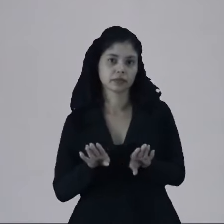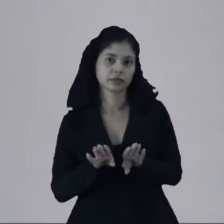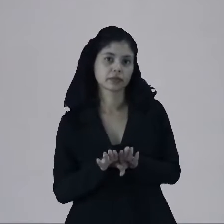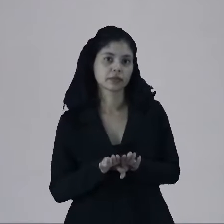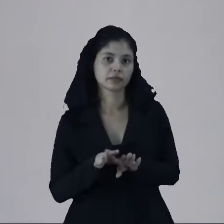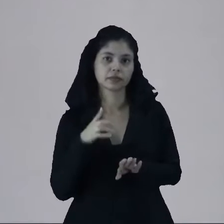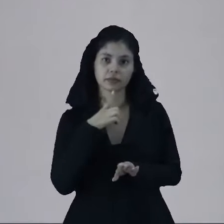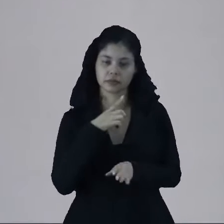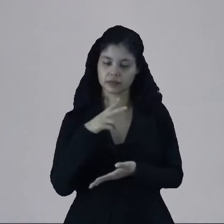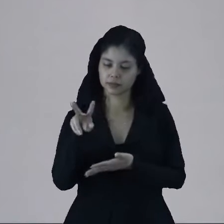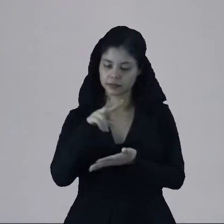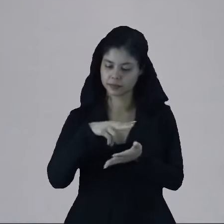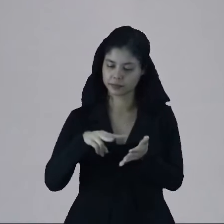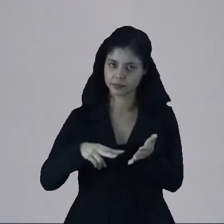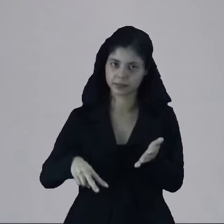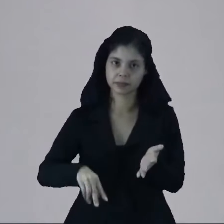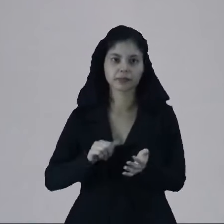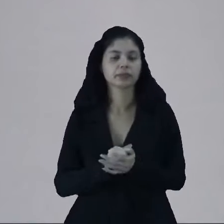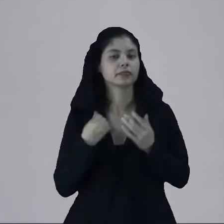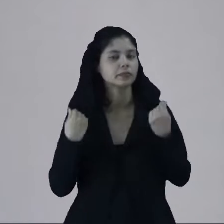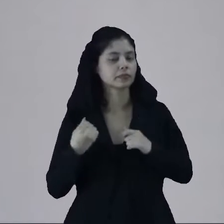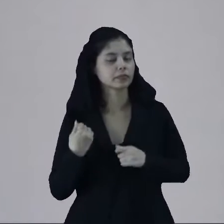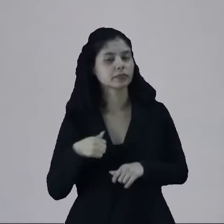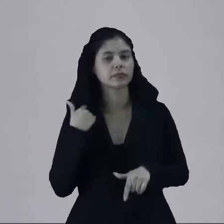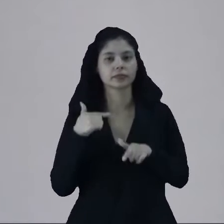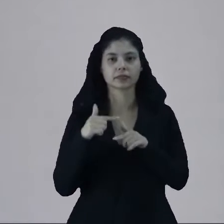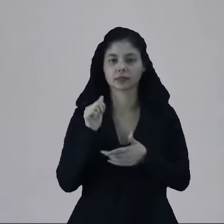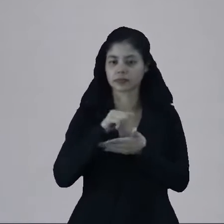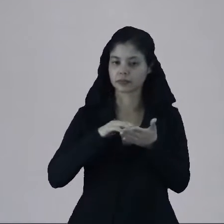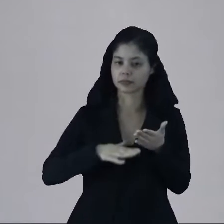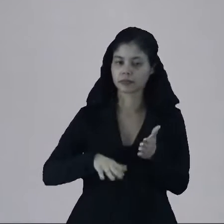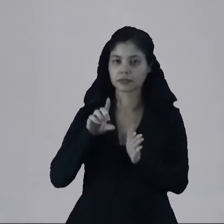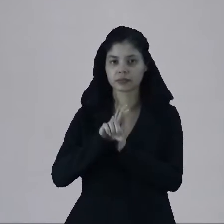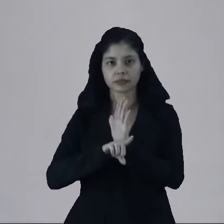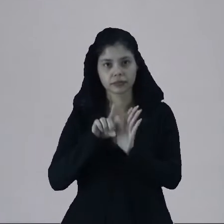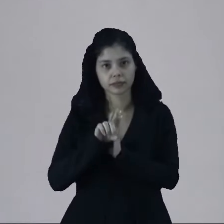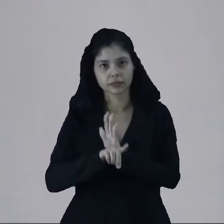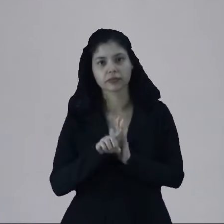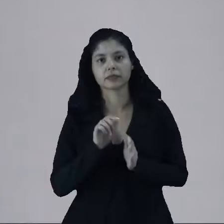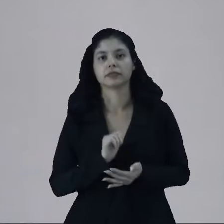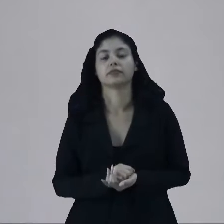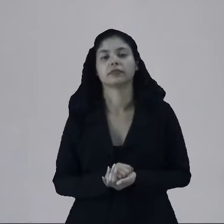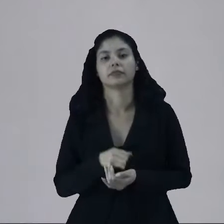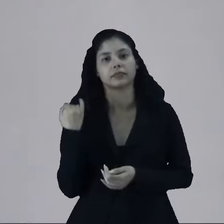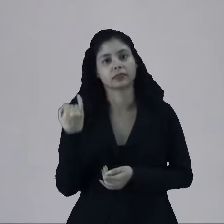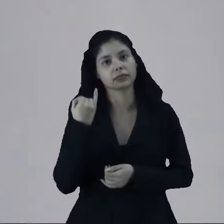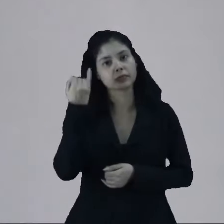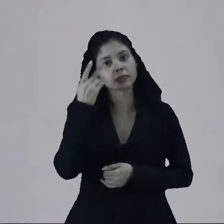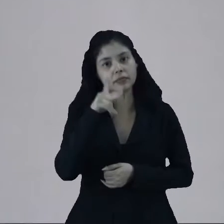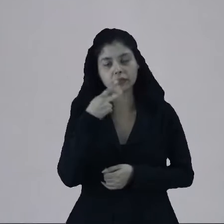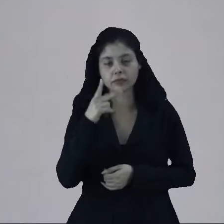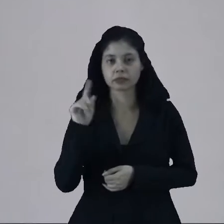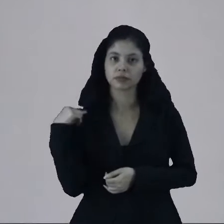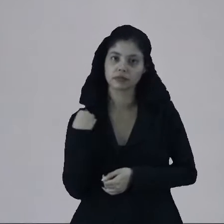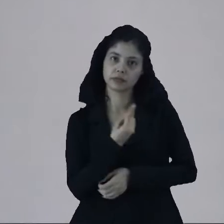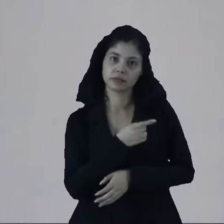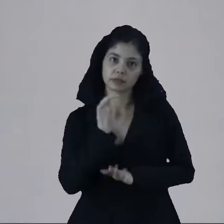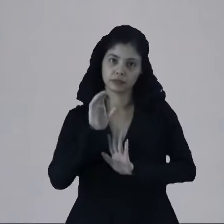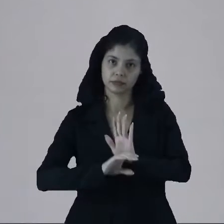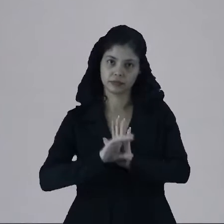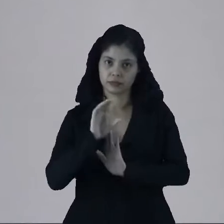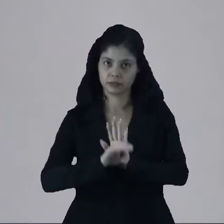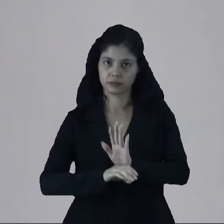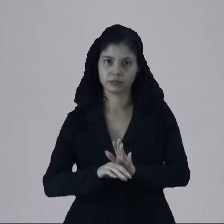você o quê? Muita leitura, então tem que trabalhar questões para você interpretar, principalmente falando do nosso conteúdo